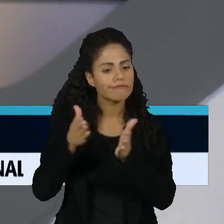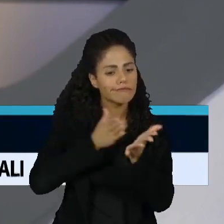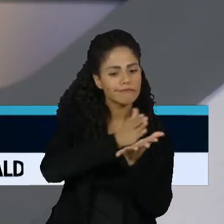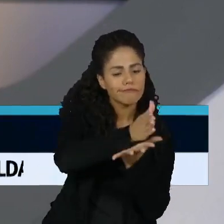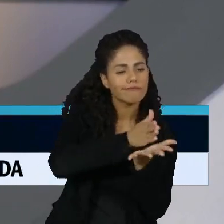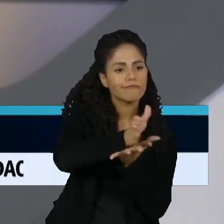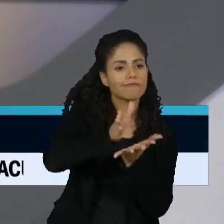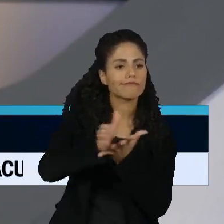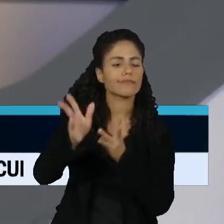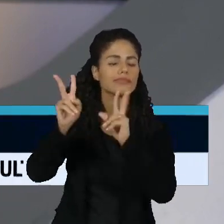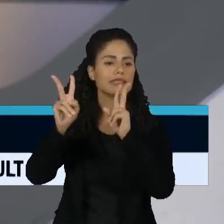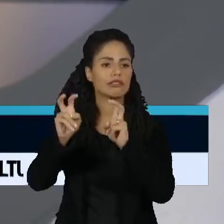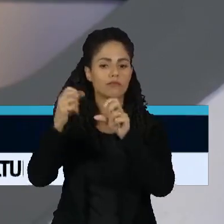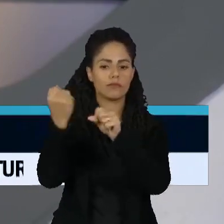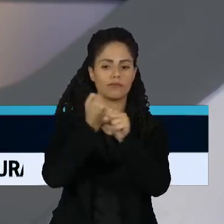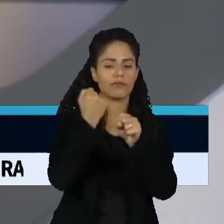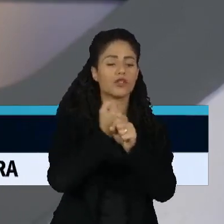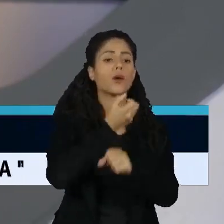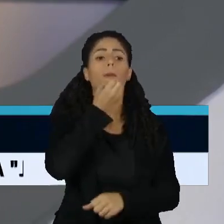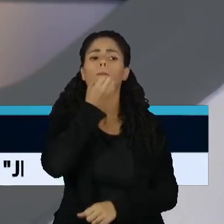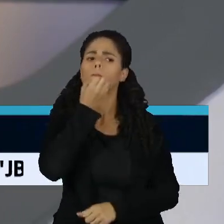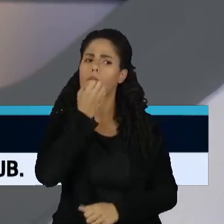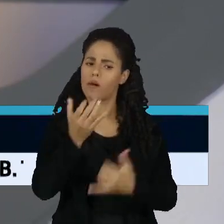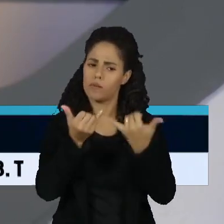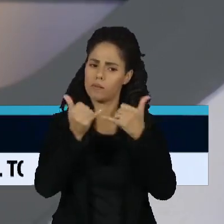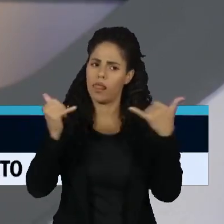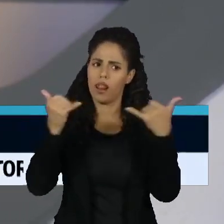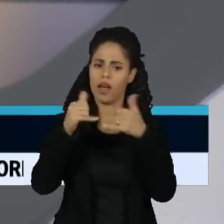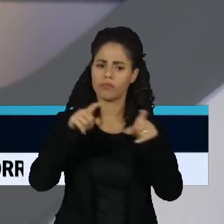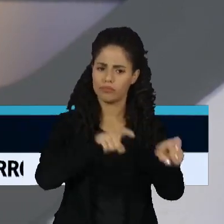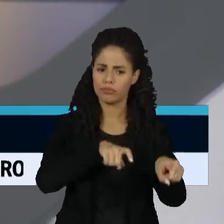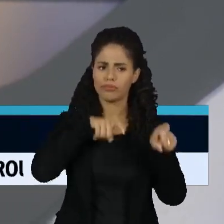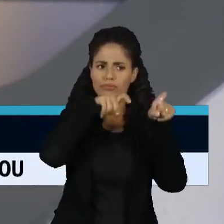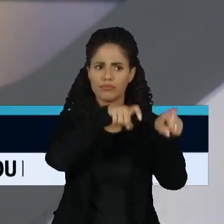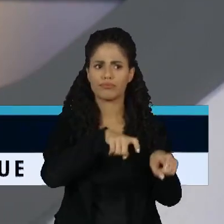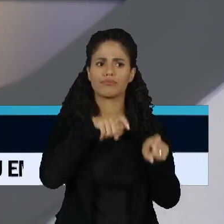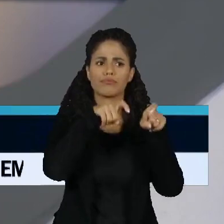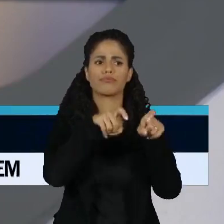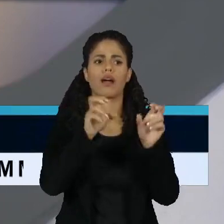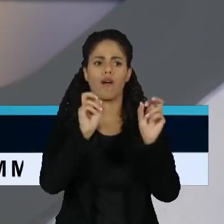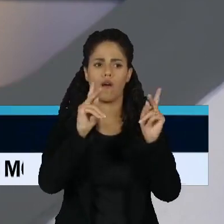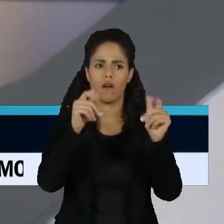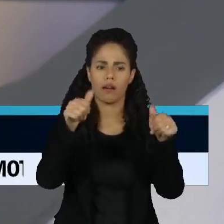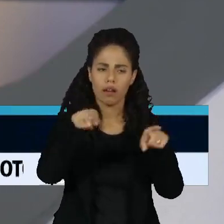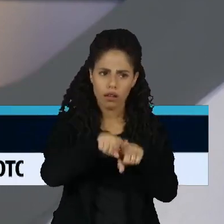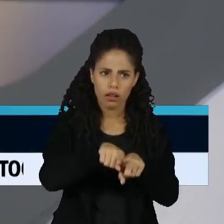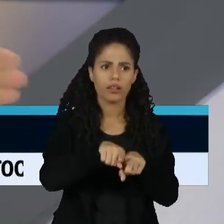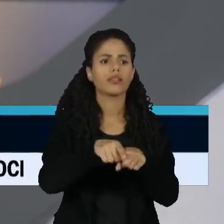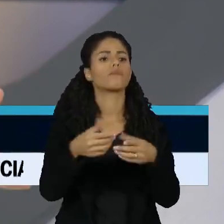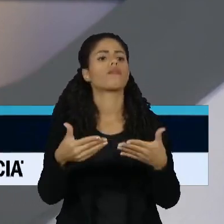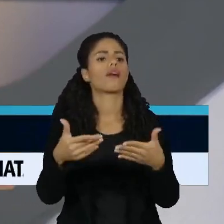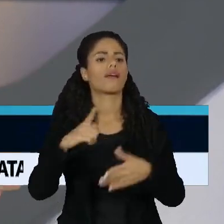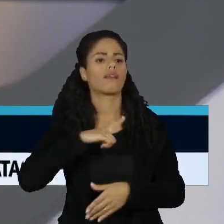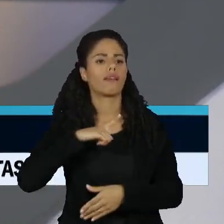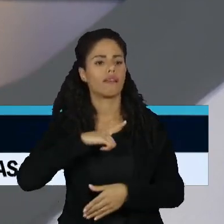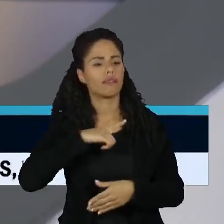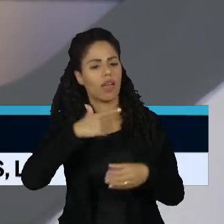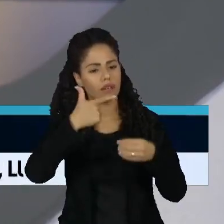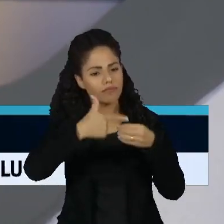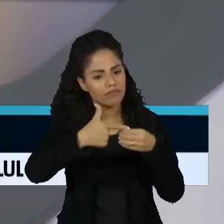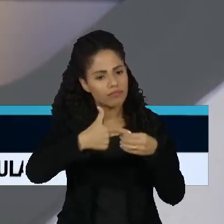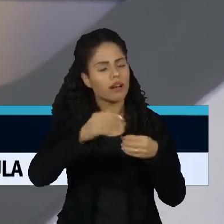de infraestrutura que tem ido bem, né? Você vê a parte de agronegócio, na parte de etanol, o agronegócio vinculado à produção de